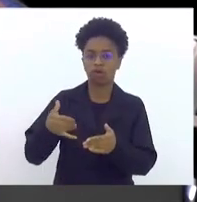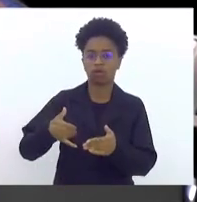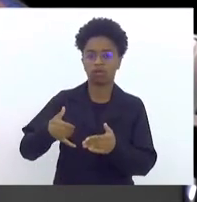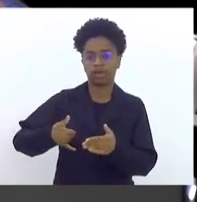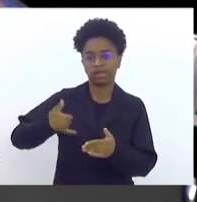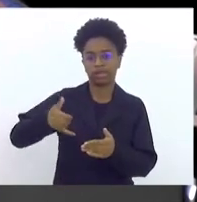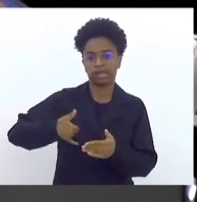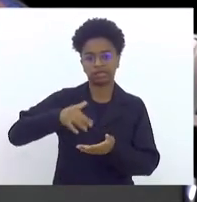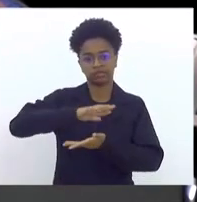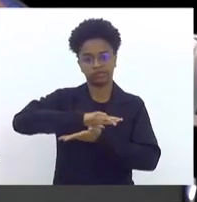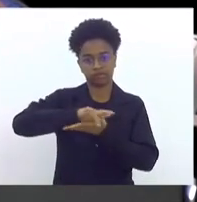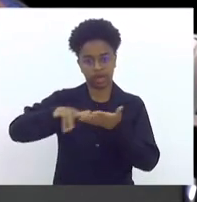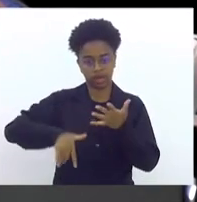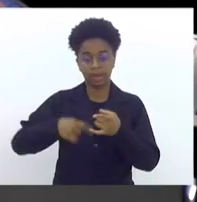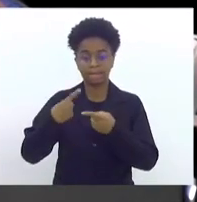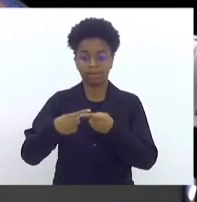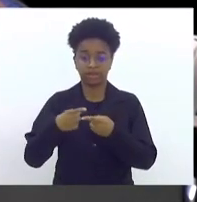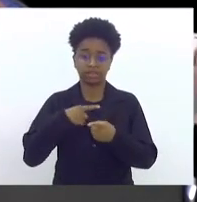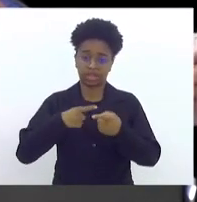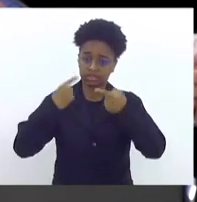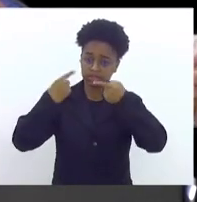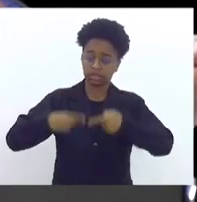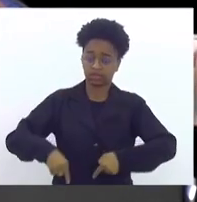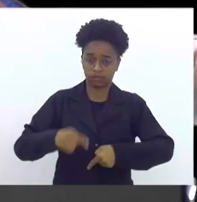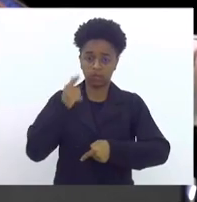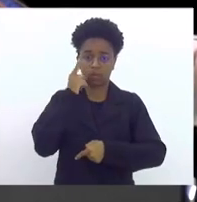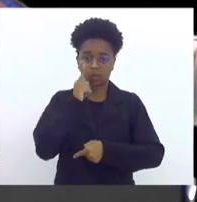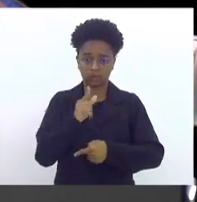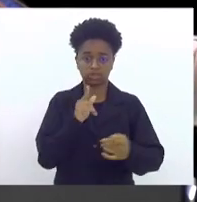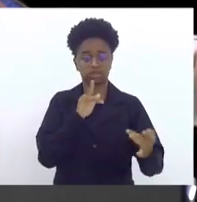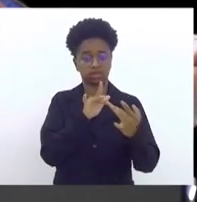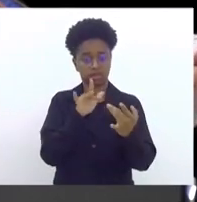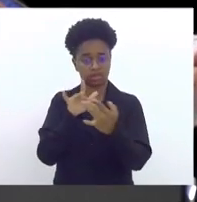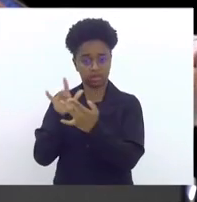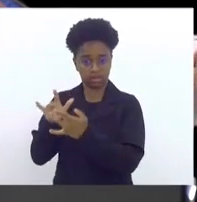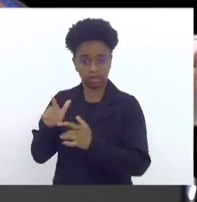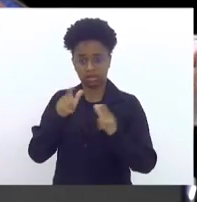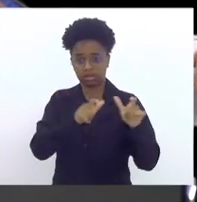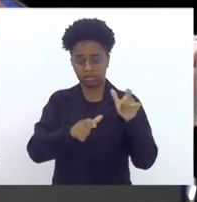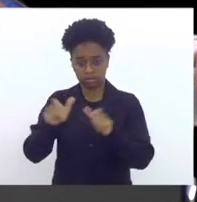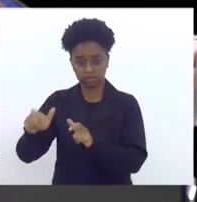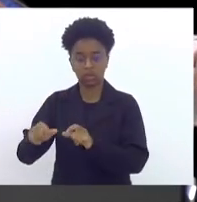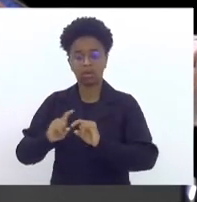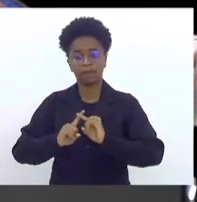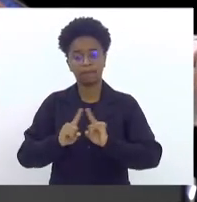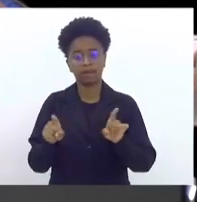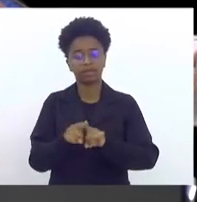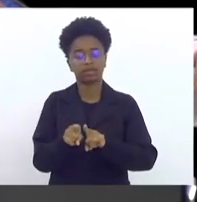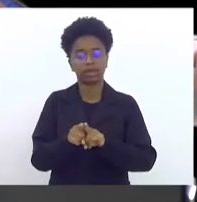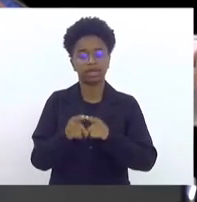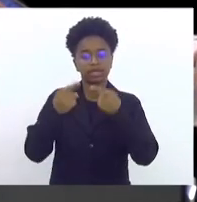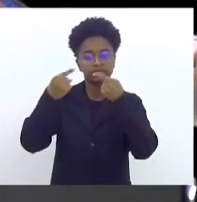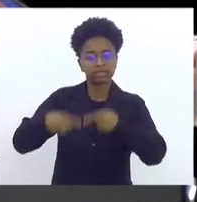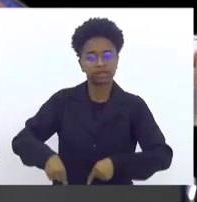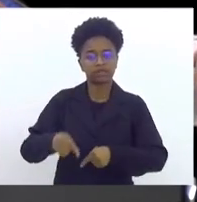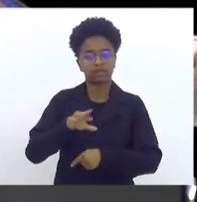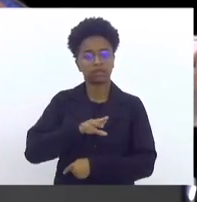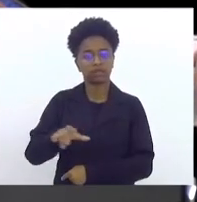aqui porque eu acho que tem o desafio de alcançar esses públicos alvos e tem um desafio não